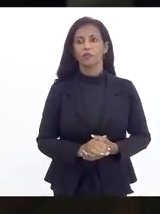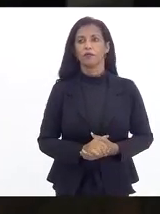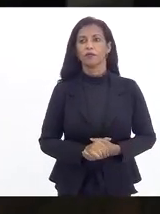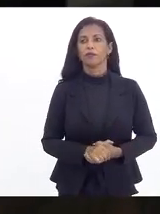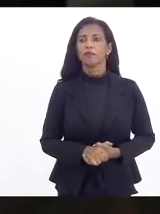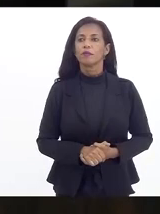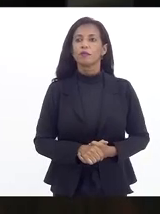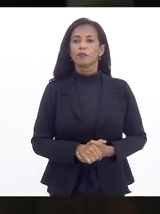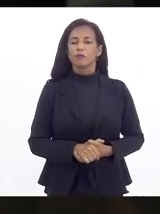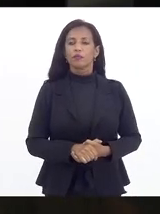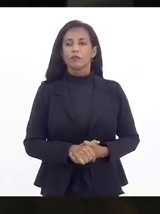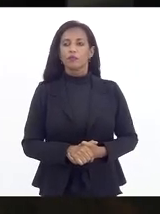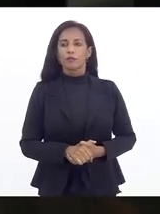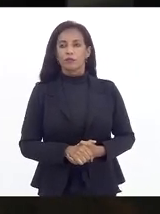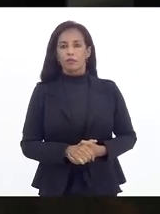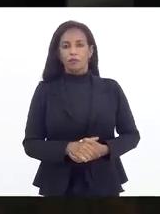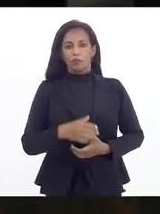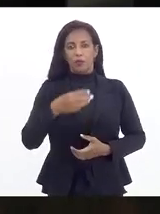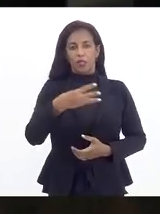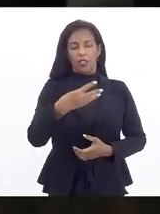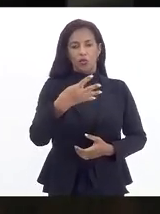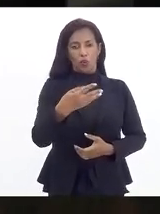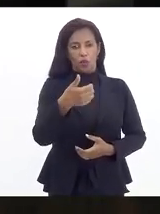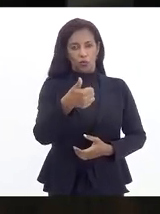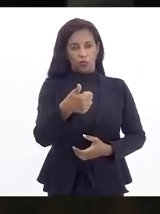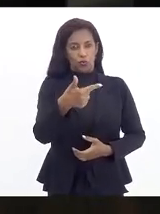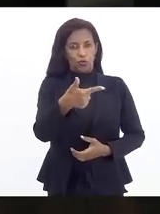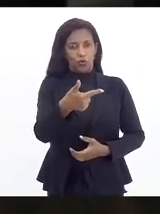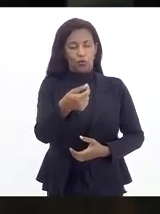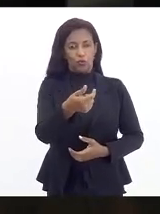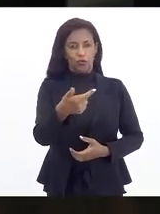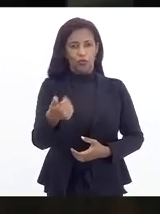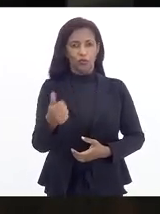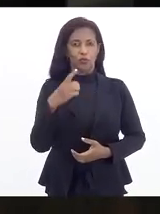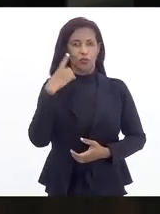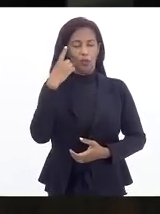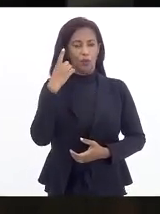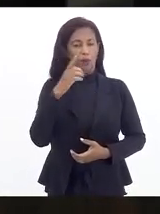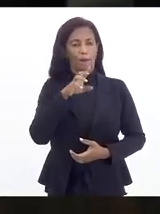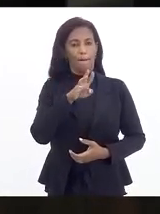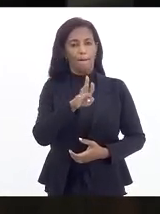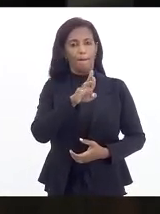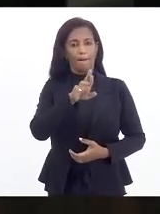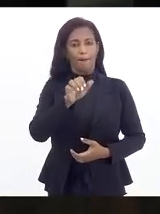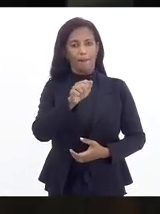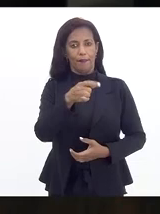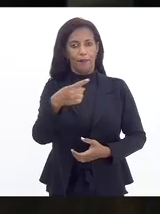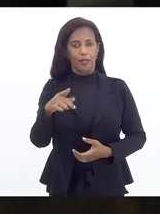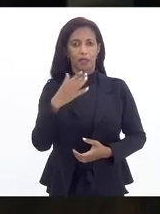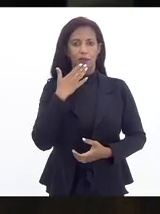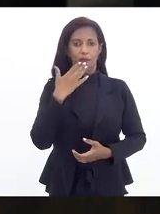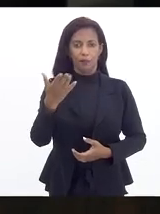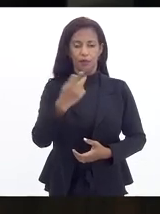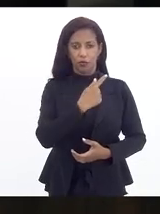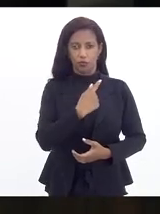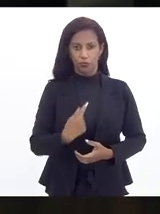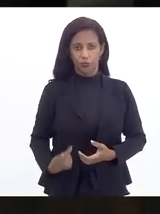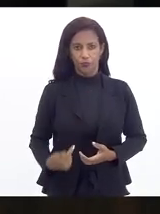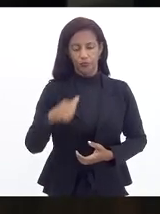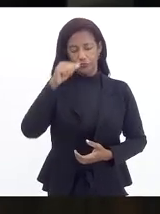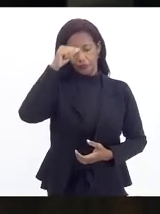autógrafo. Indicação legislativa número 341/2021, de autoria do deputado Brazão. Solicita ao excelentíssimo senhor